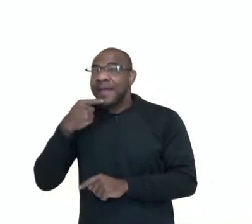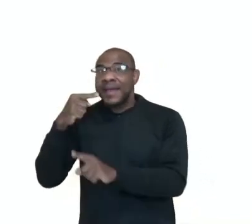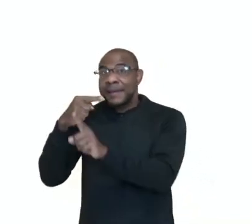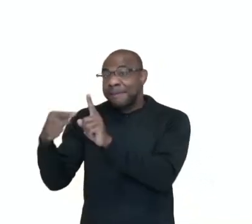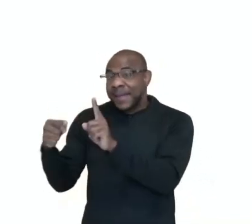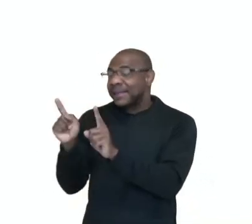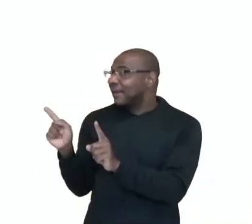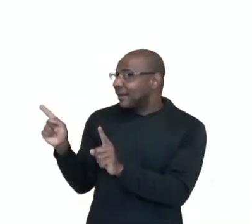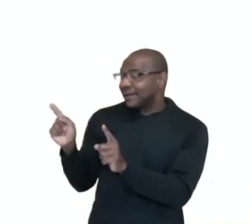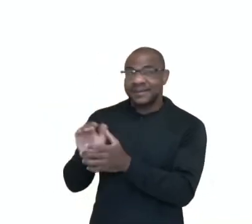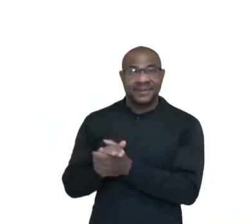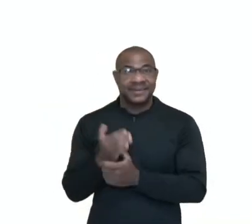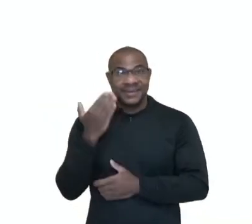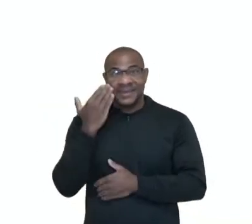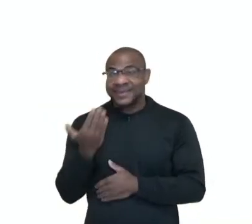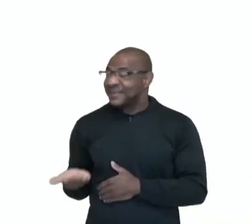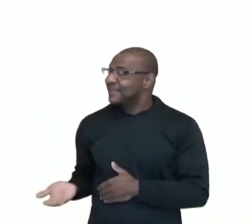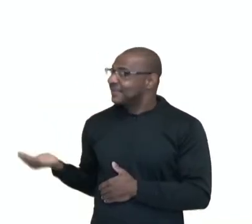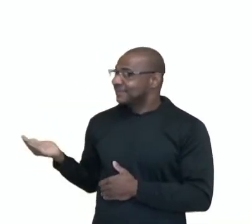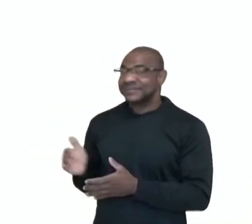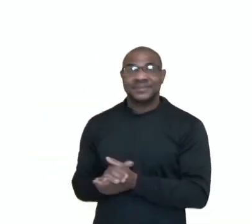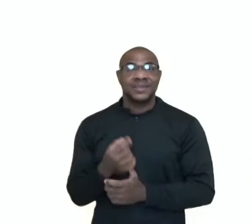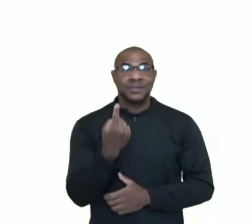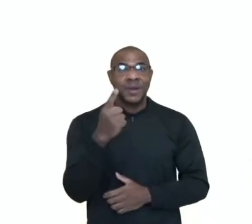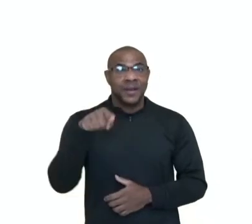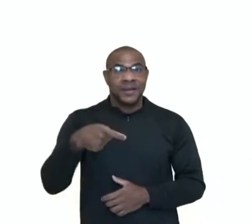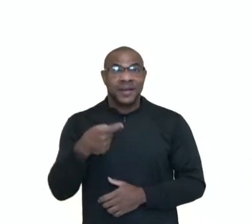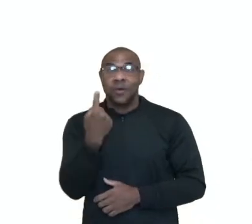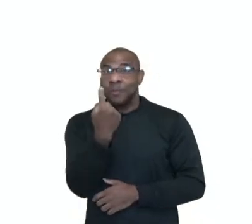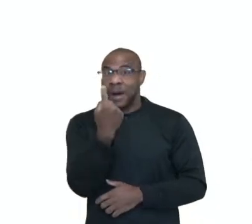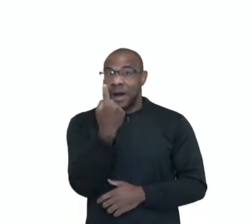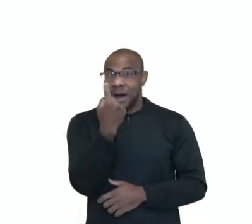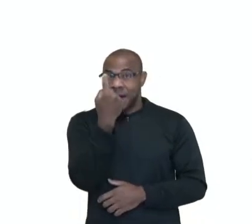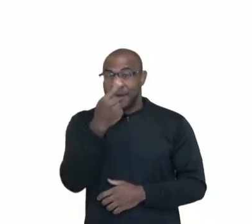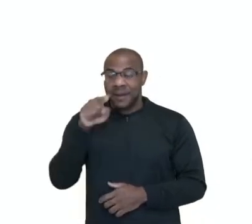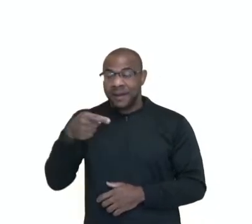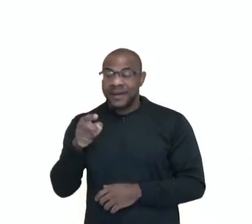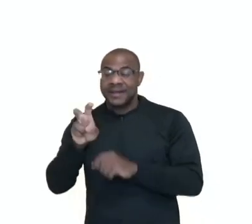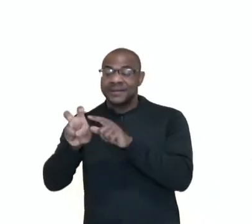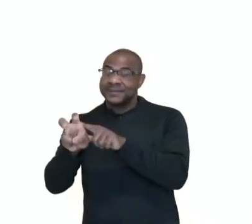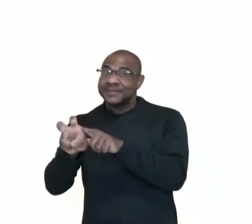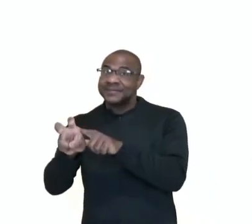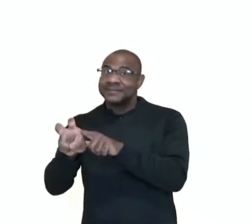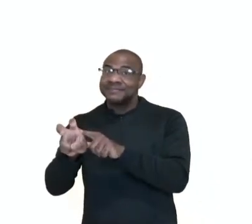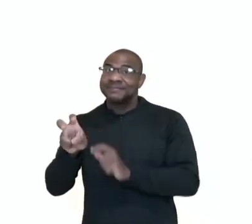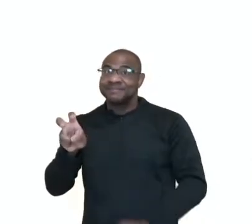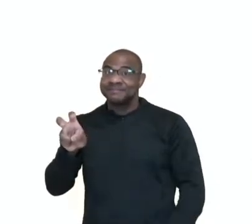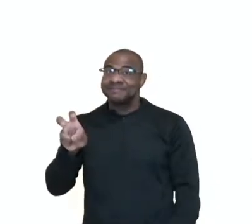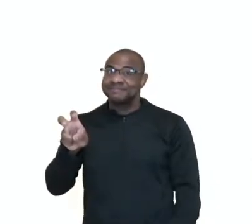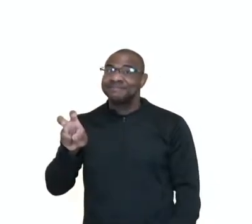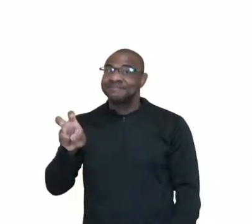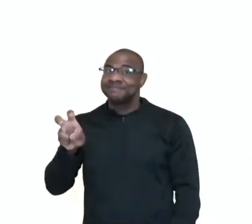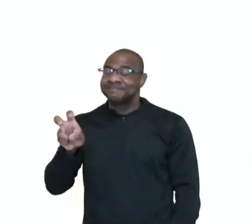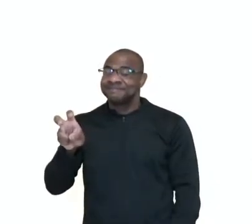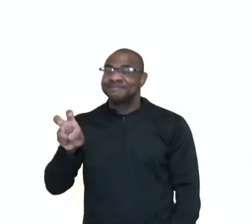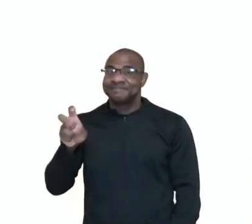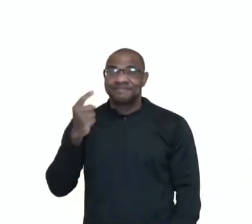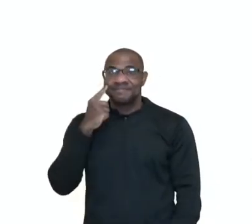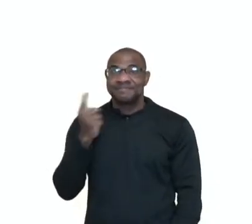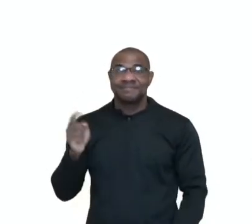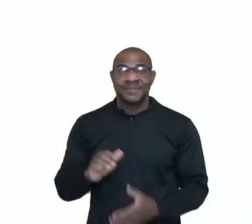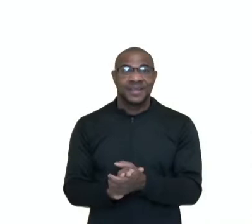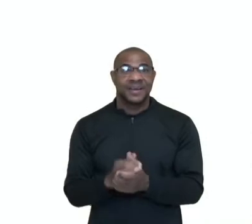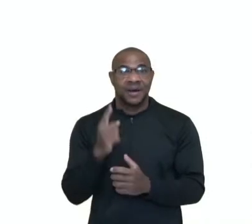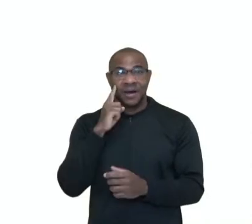essa metade é 0,5. Então, 1 hora inteira mais a metade dessa hora, tá bom? Entra lá no